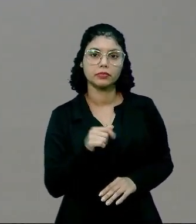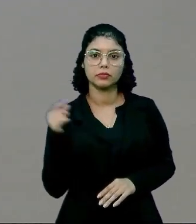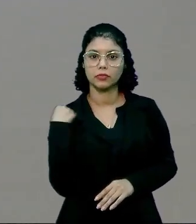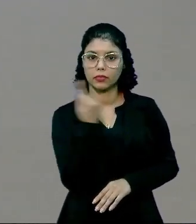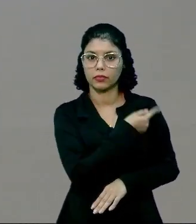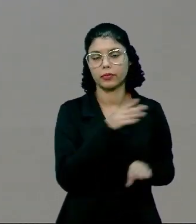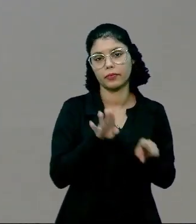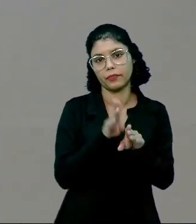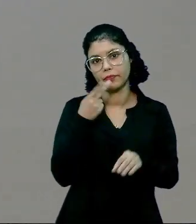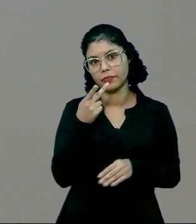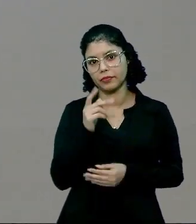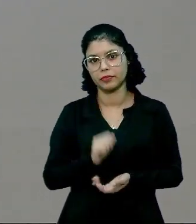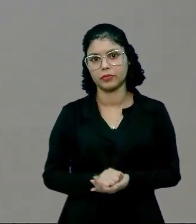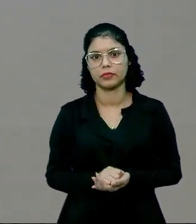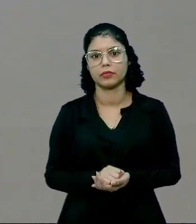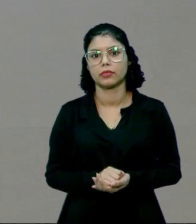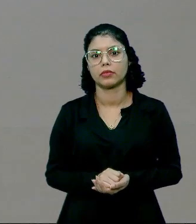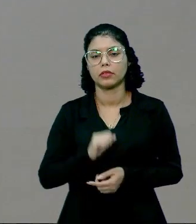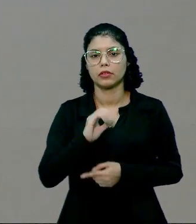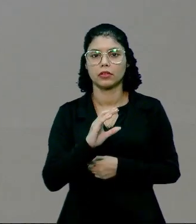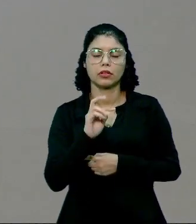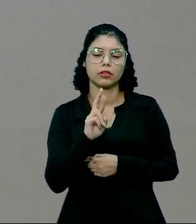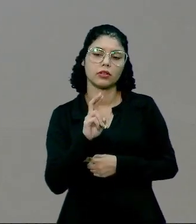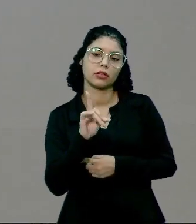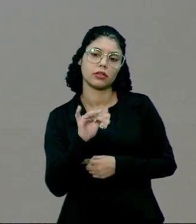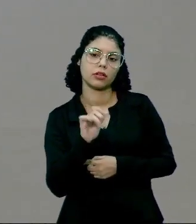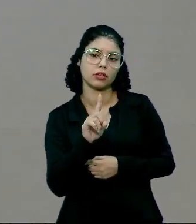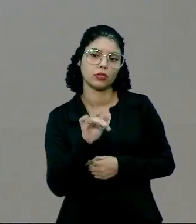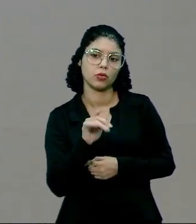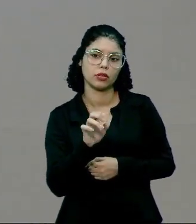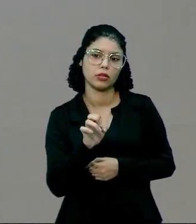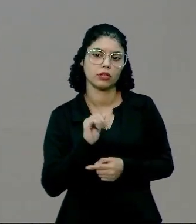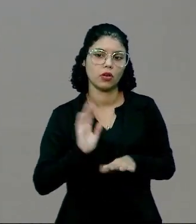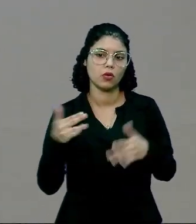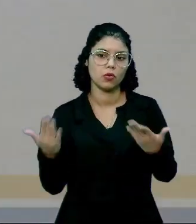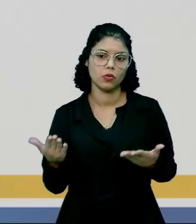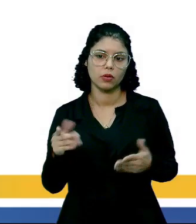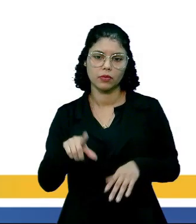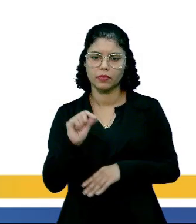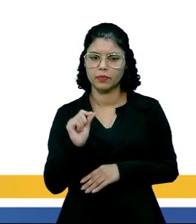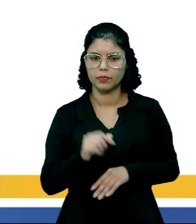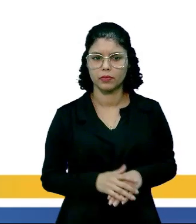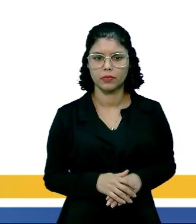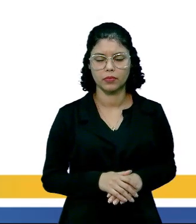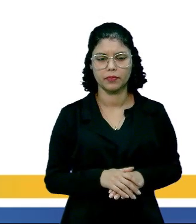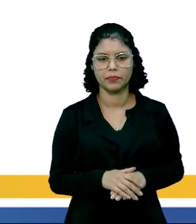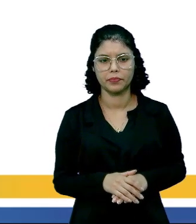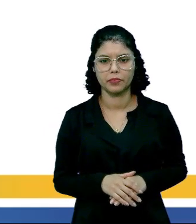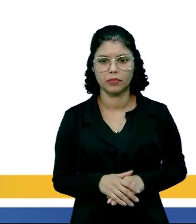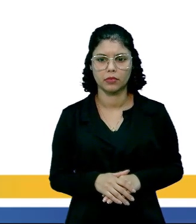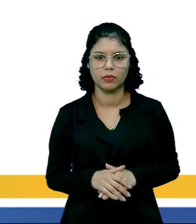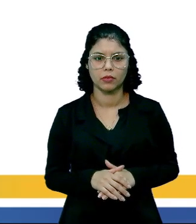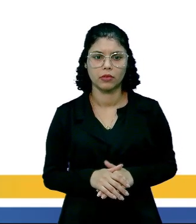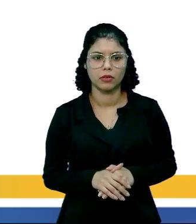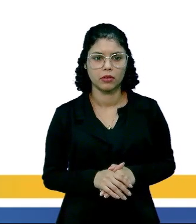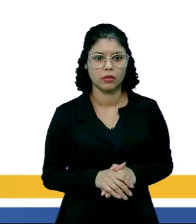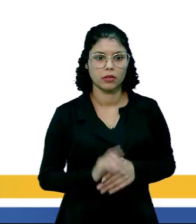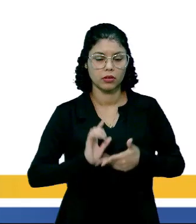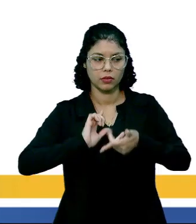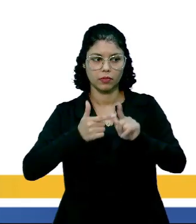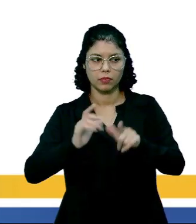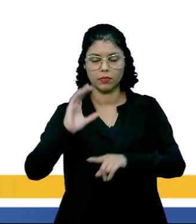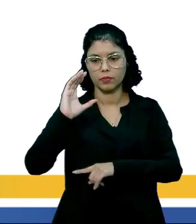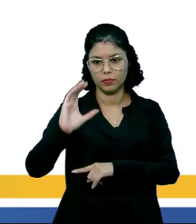nós estamos falando sobre catalisadores Então qual será o nosso gabarito Olha aí o nosso